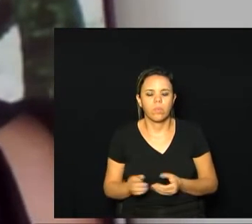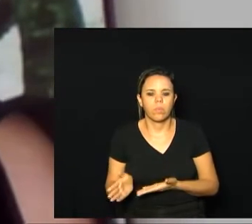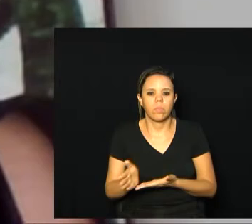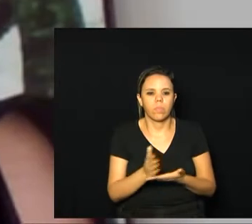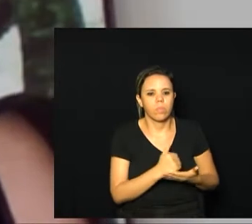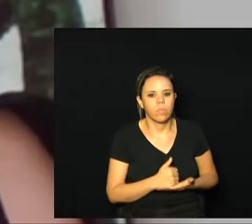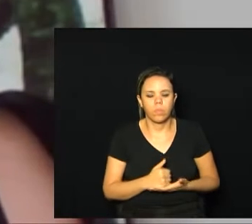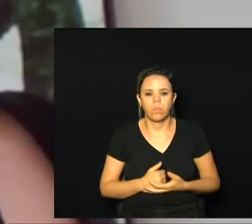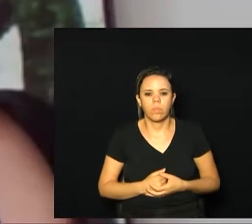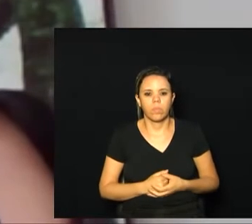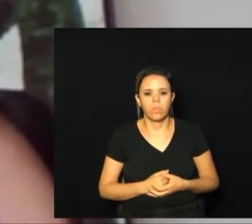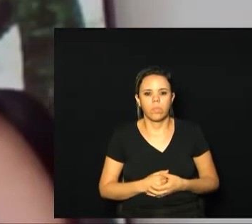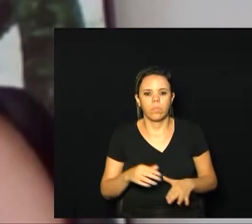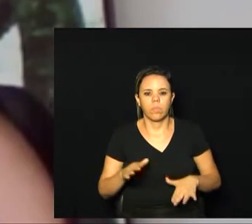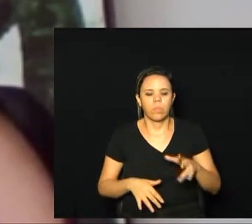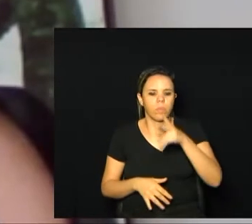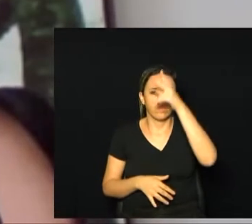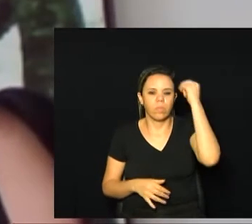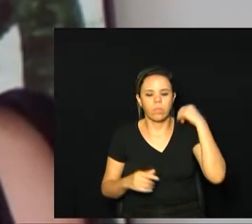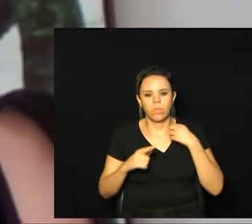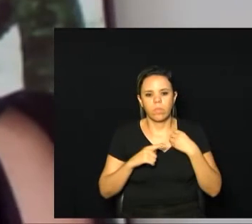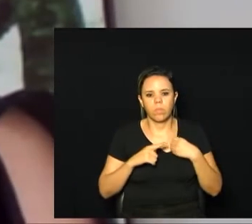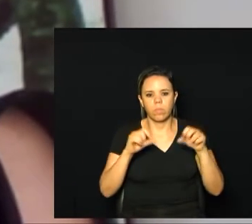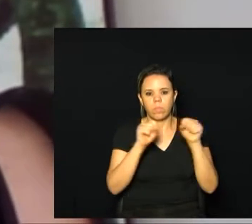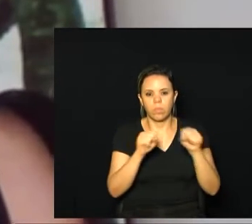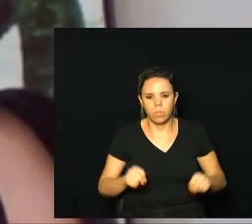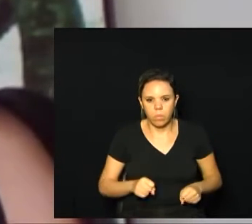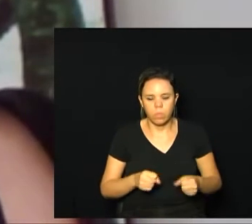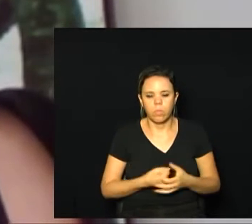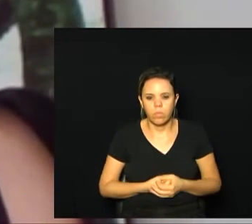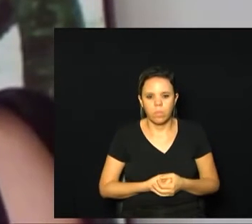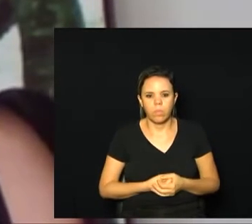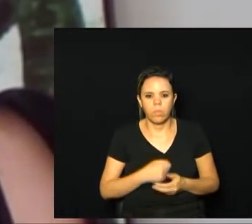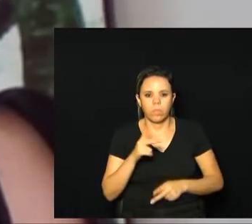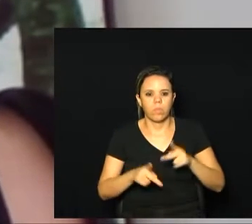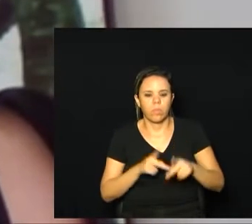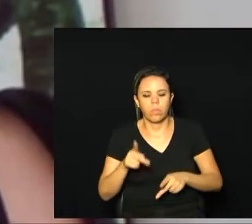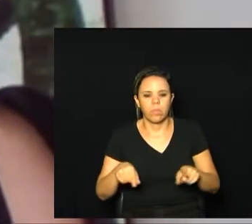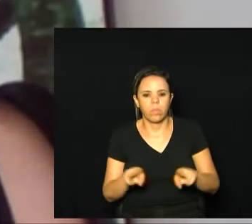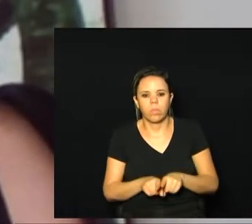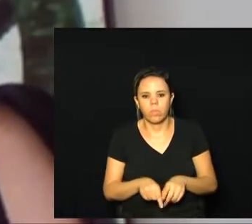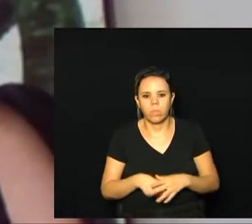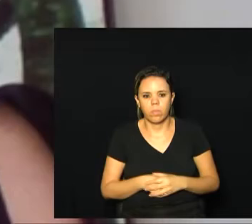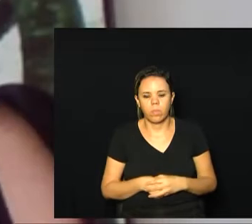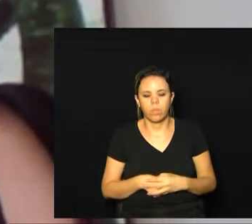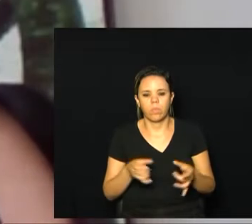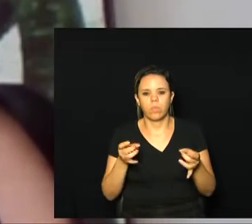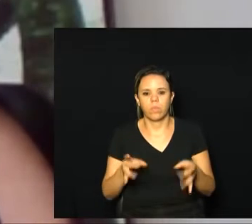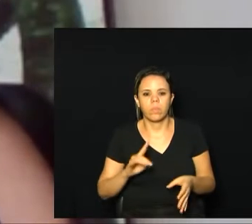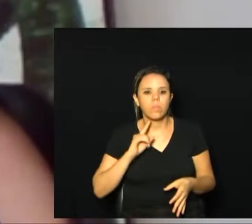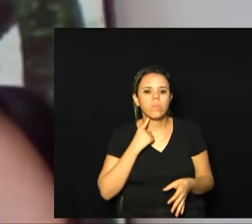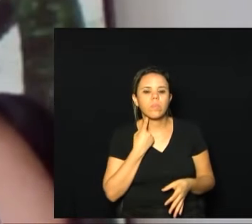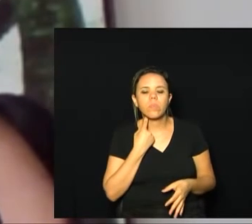e mais do que isso, né? Às vezes a prefeitura ela até tem um sistema de coleta, mas a população também acaba jogando lixo de